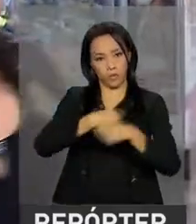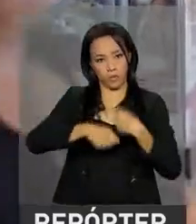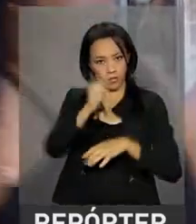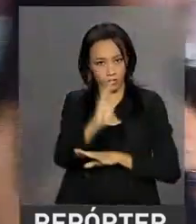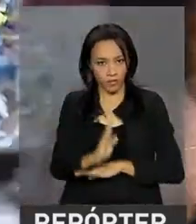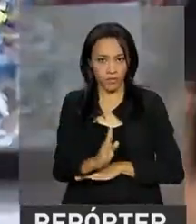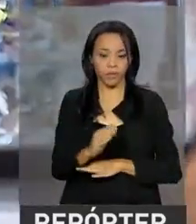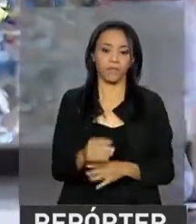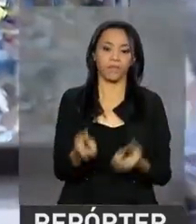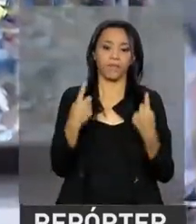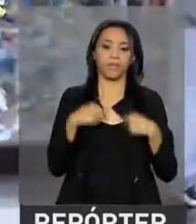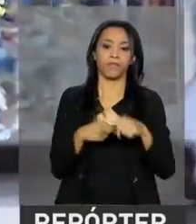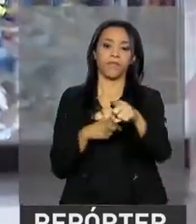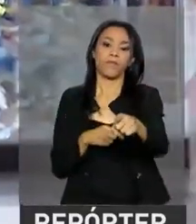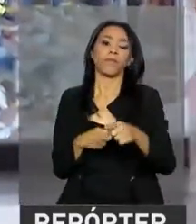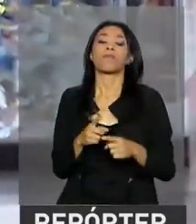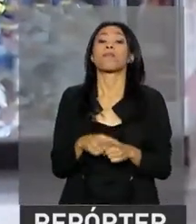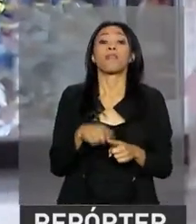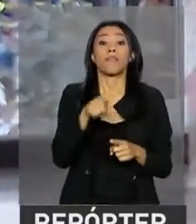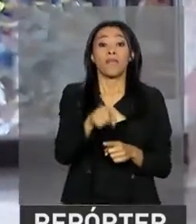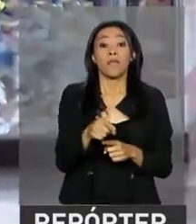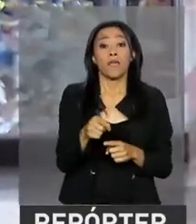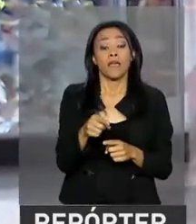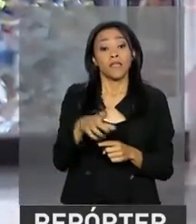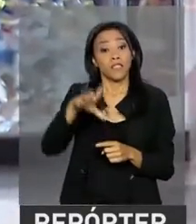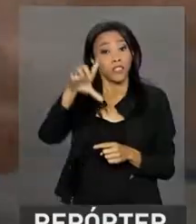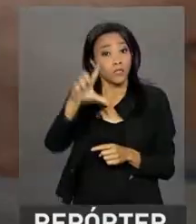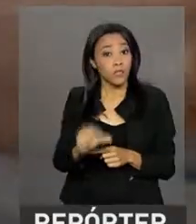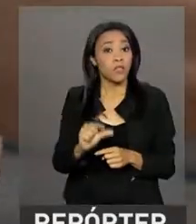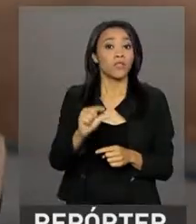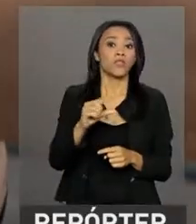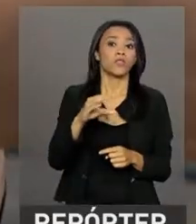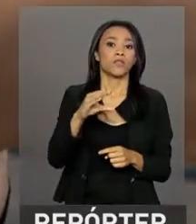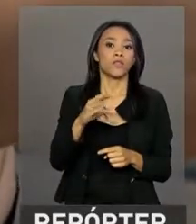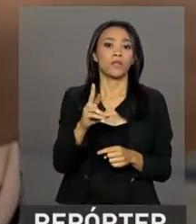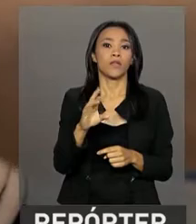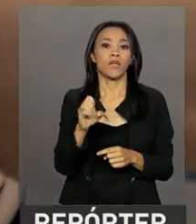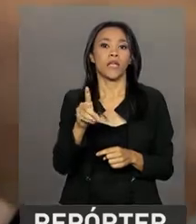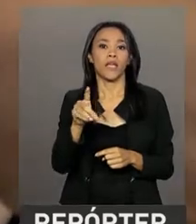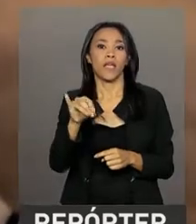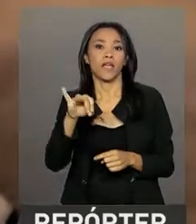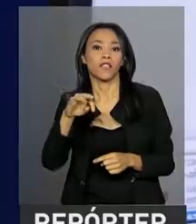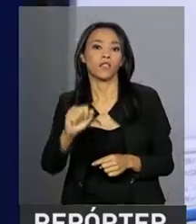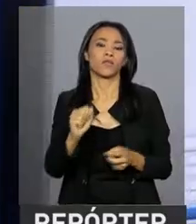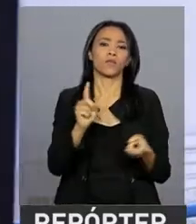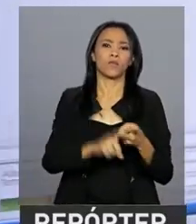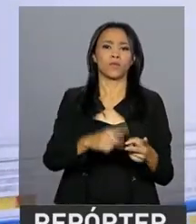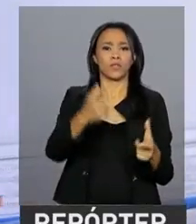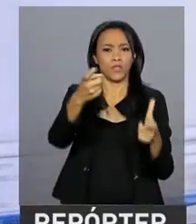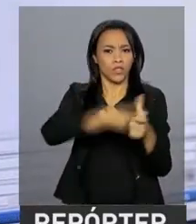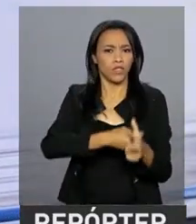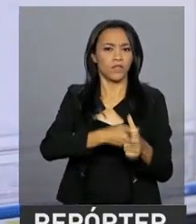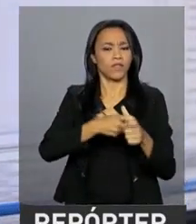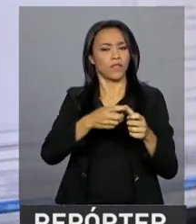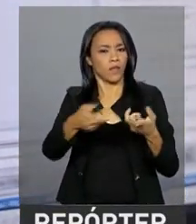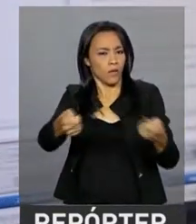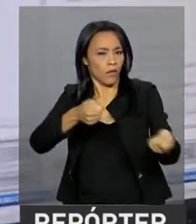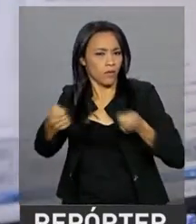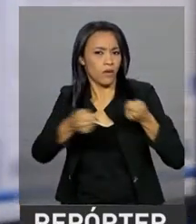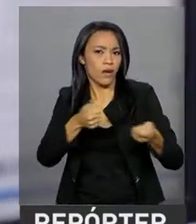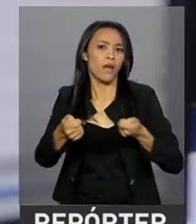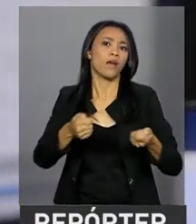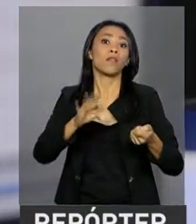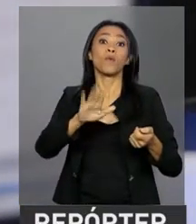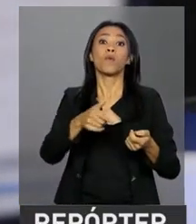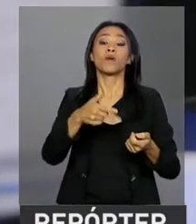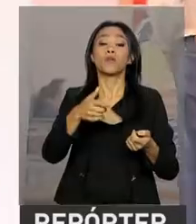- crédito para empresas e pessoas físicas a inadimplência estável no país quando o atraso no pagamento superior a